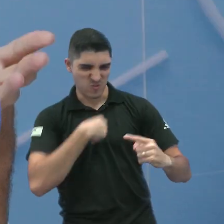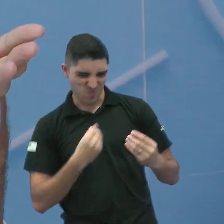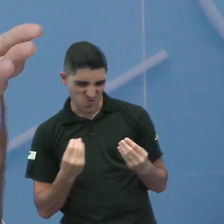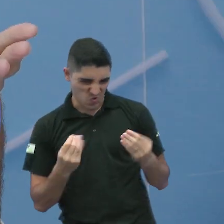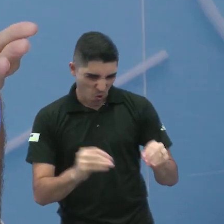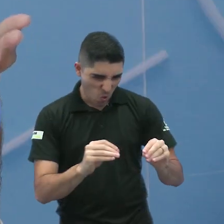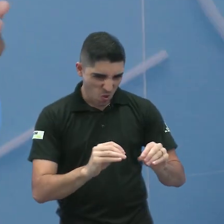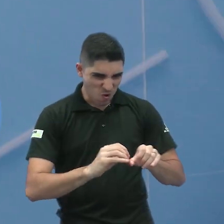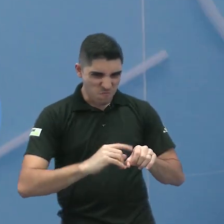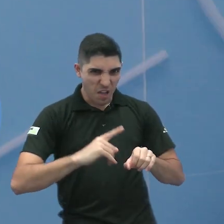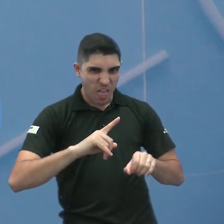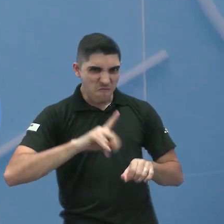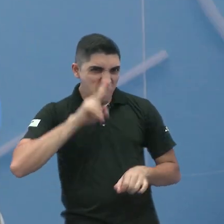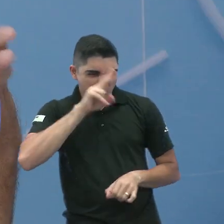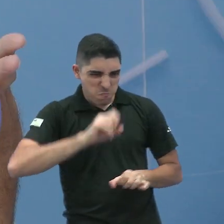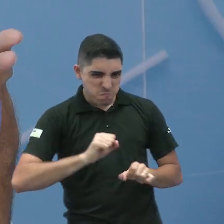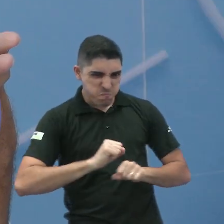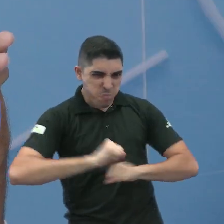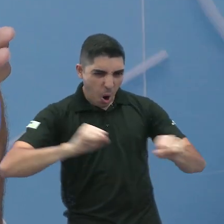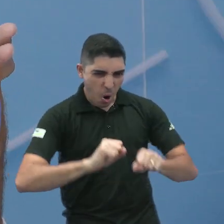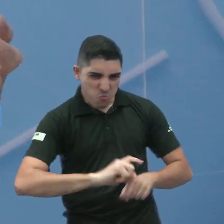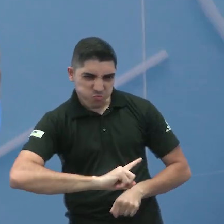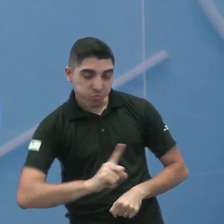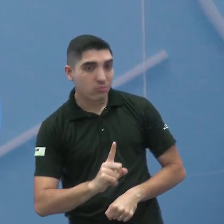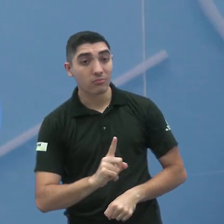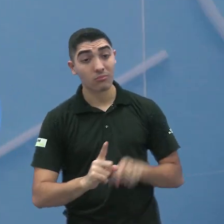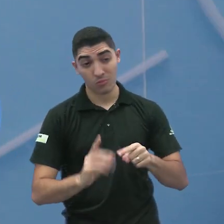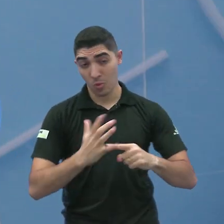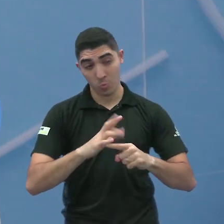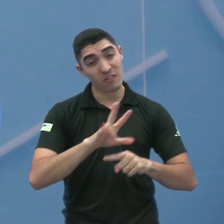está preparado para aquilo, ele vai sofrer desgaste.